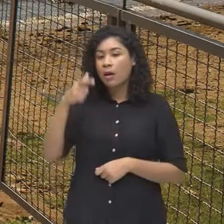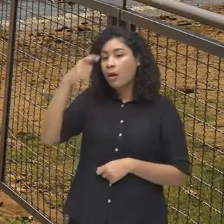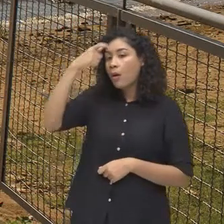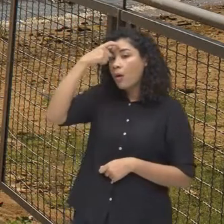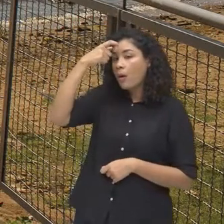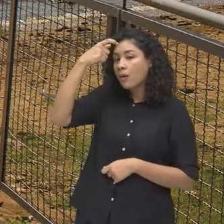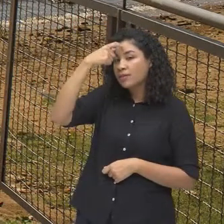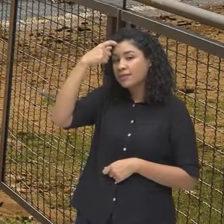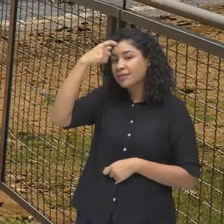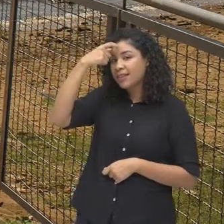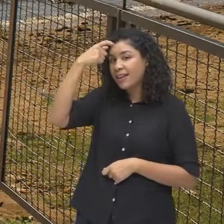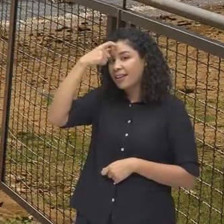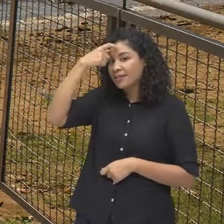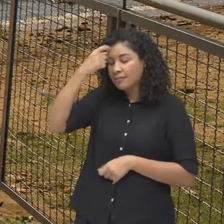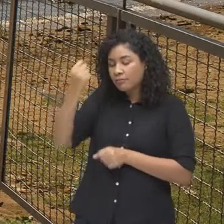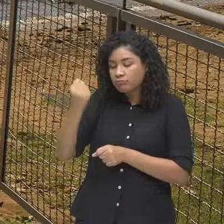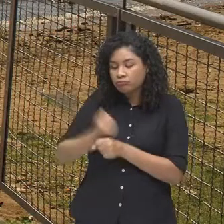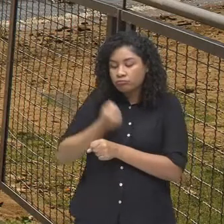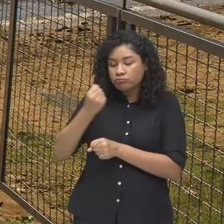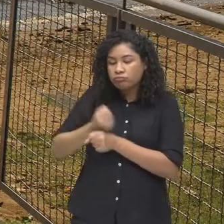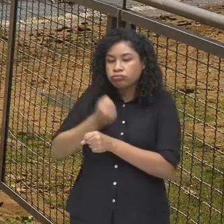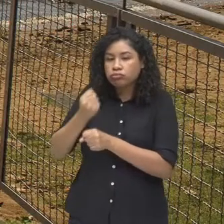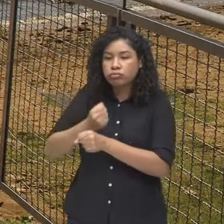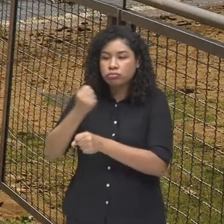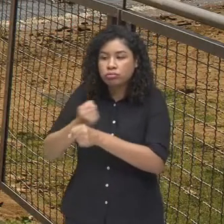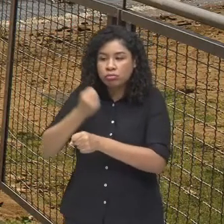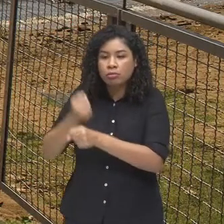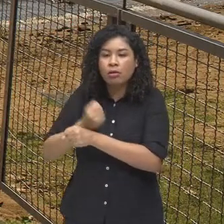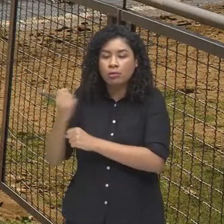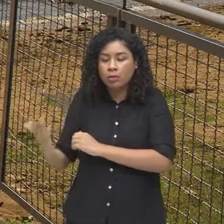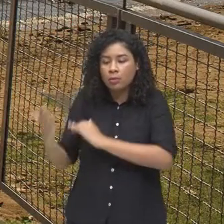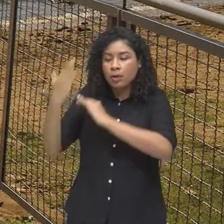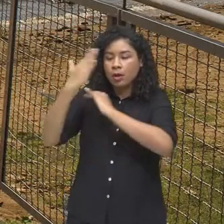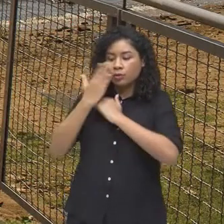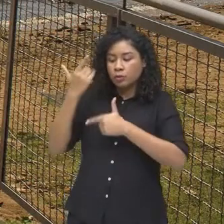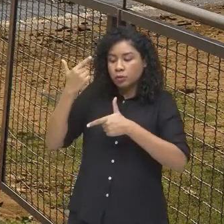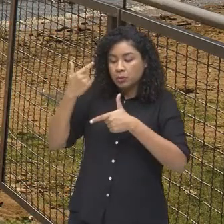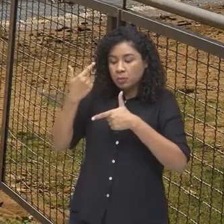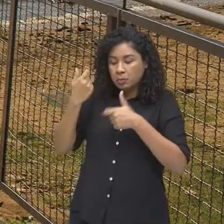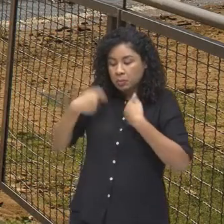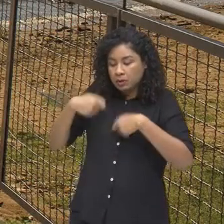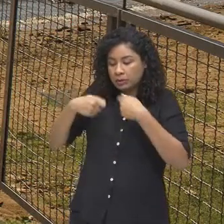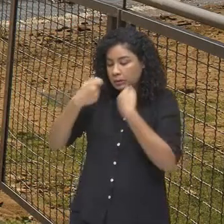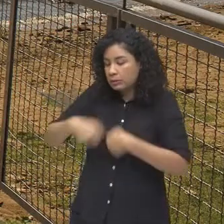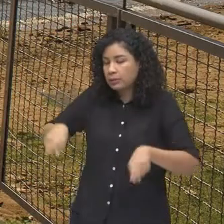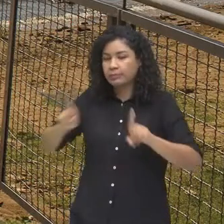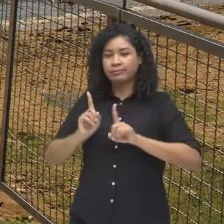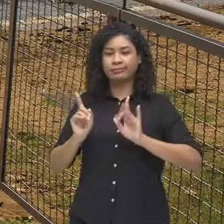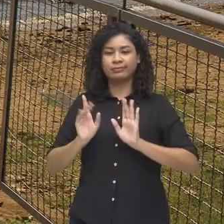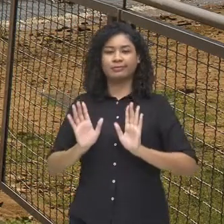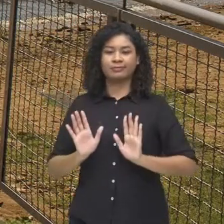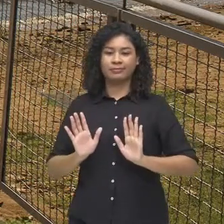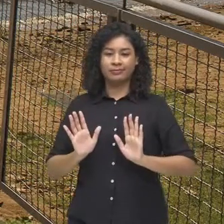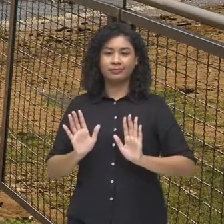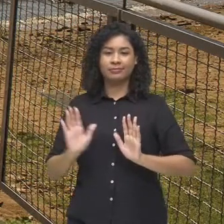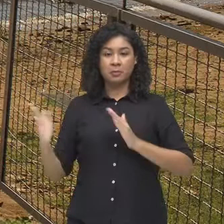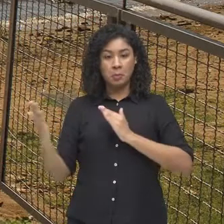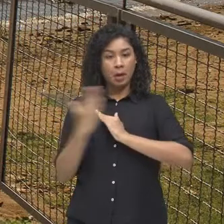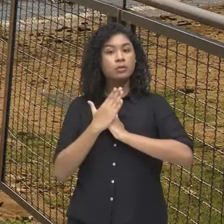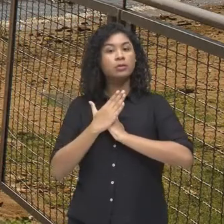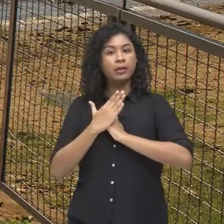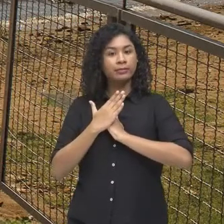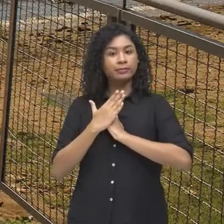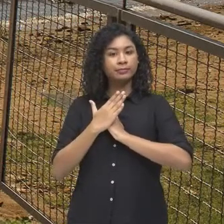de se construir algo para suprir essa necessidade, para suprir essa demanda. É, para